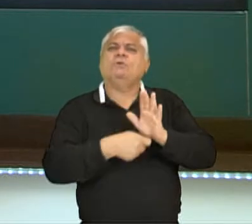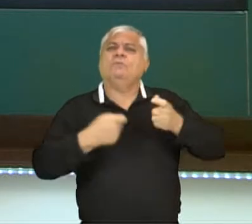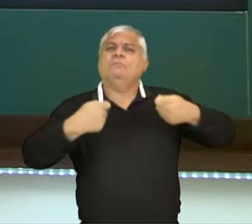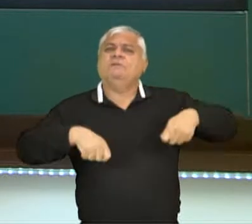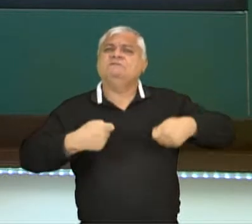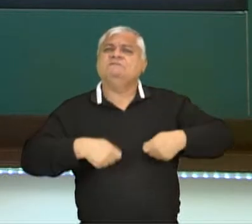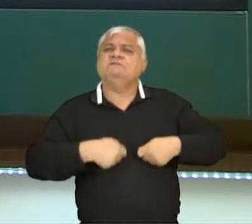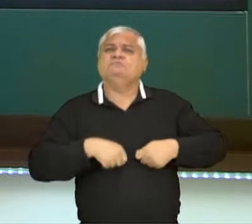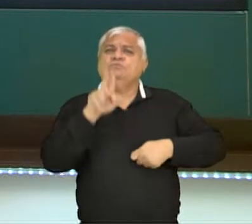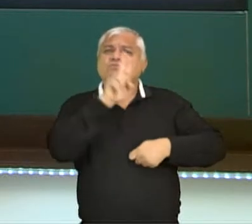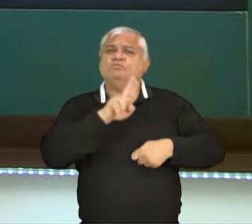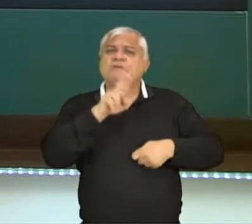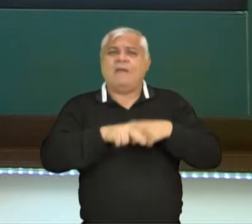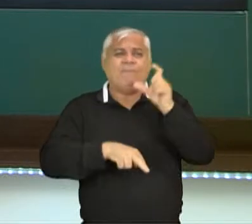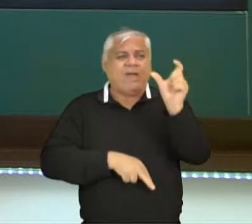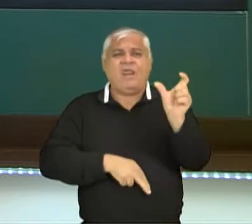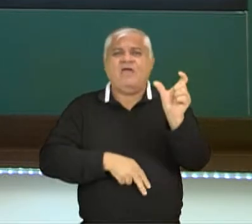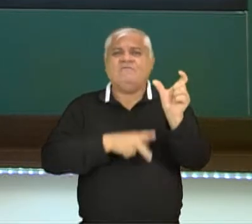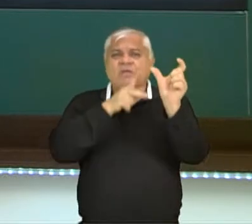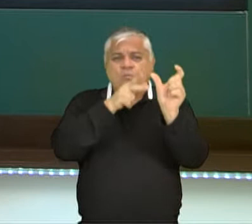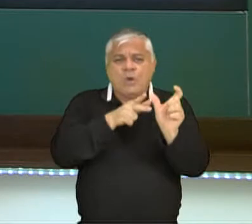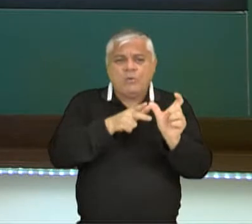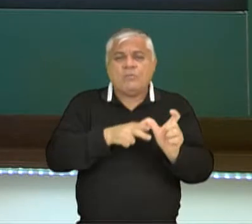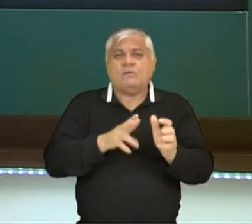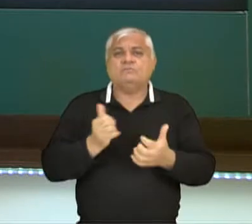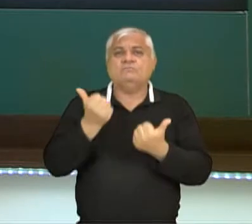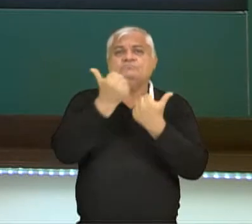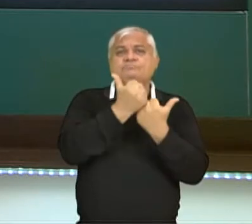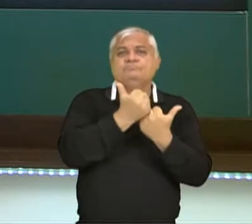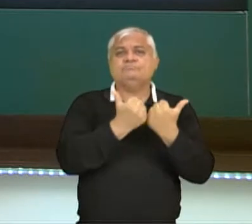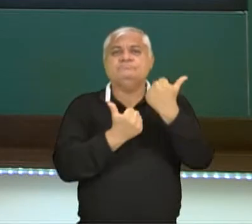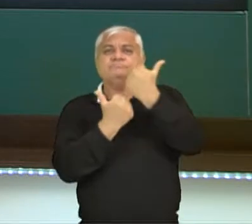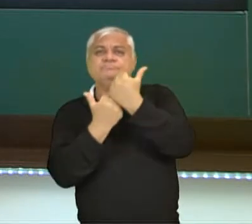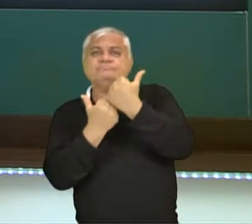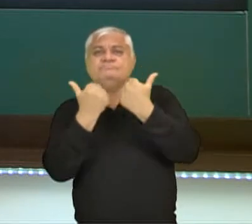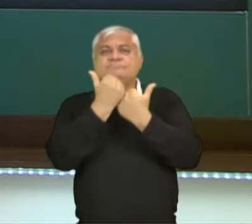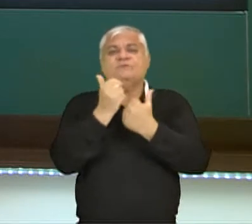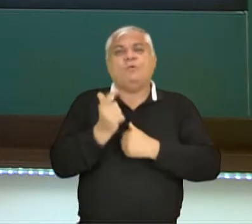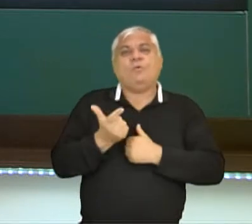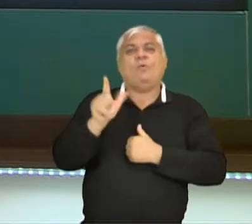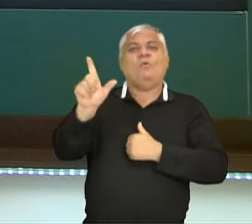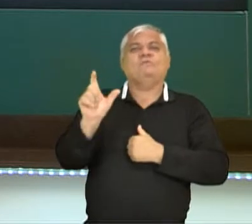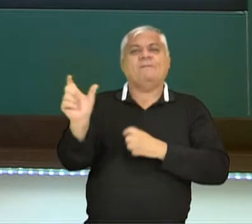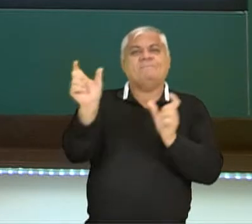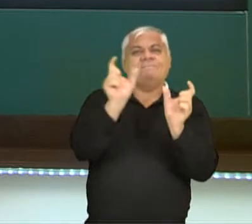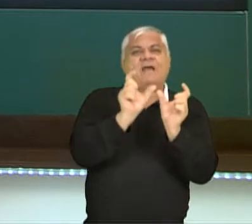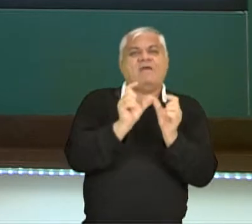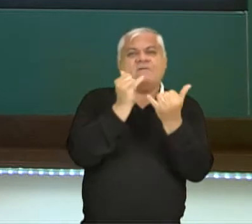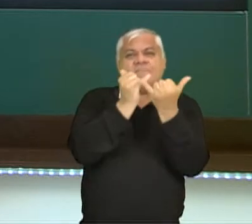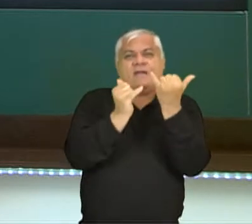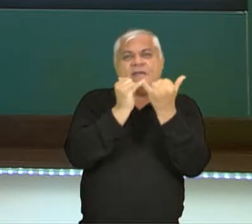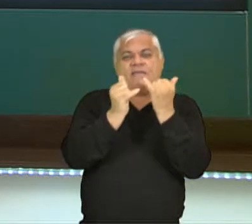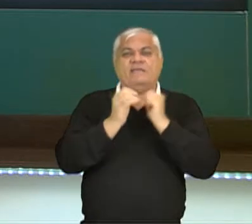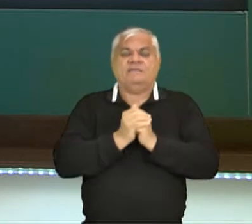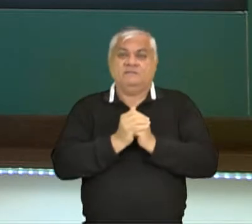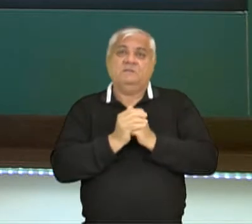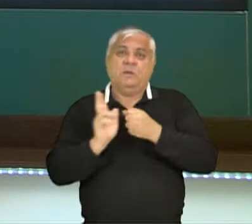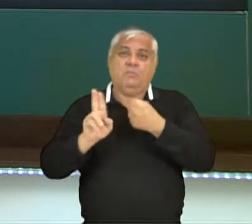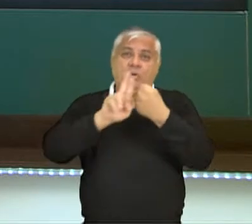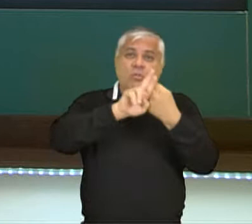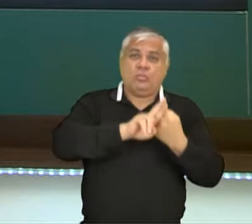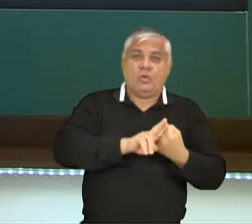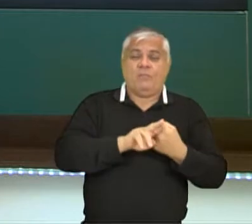de repetir aquela palavra? Eu tento substituí-la por uma outra palavra parecida. Pode ser um pronome,